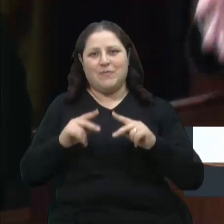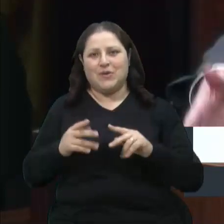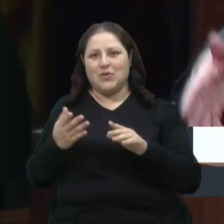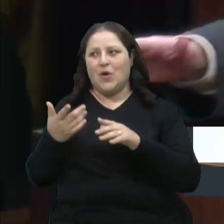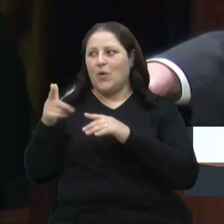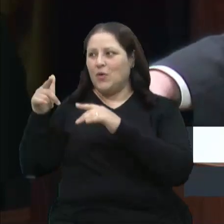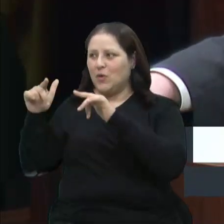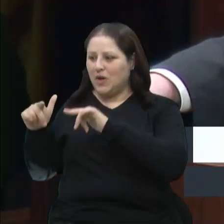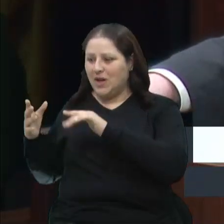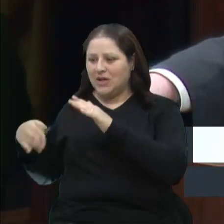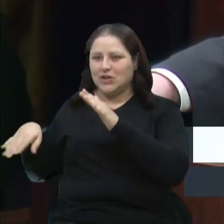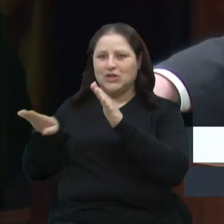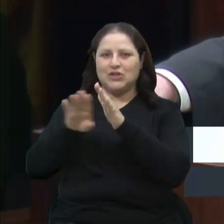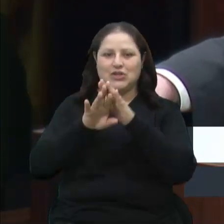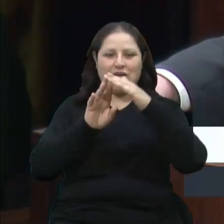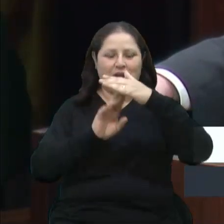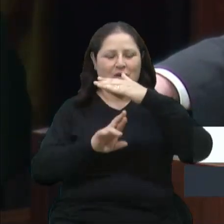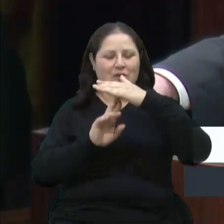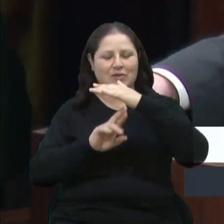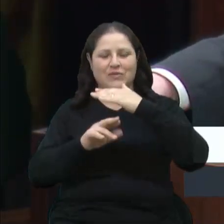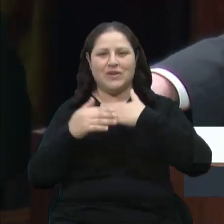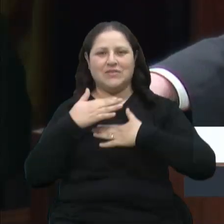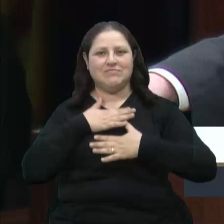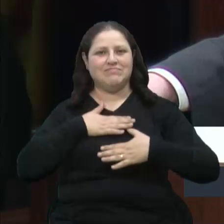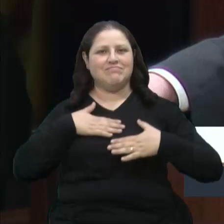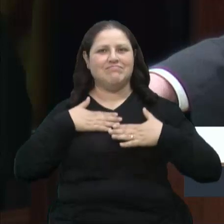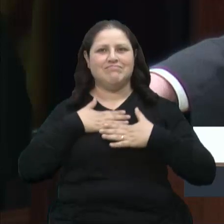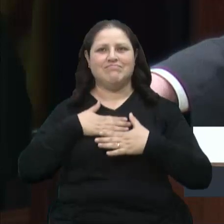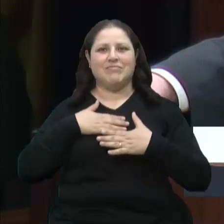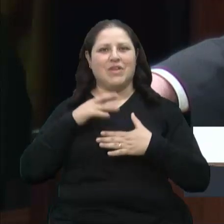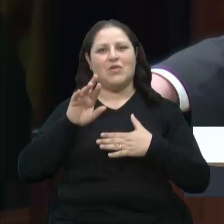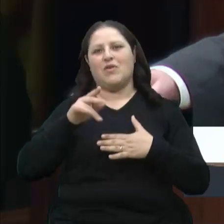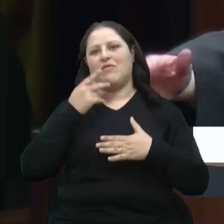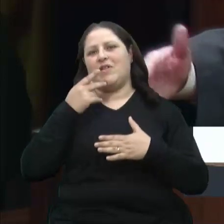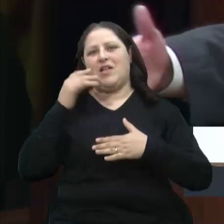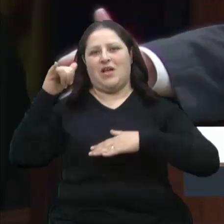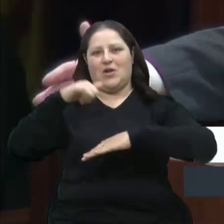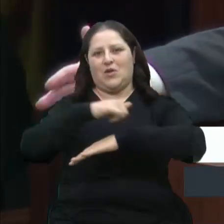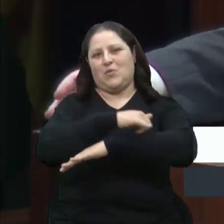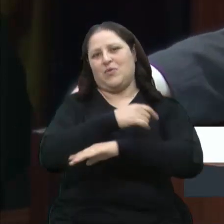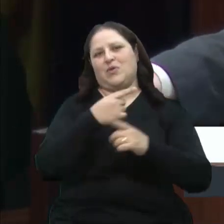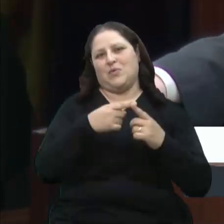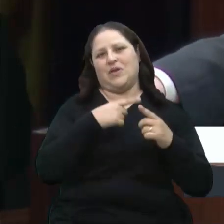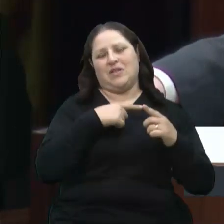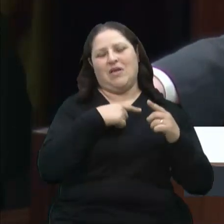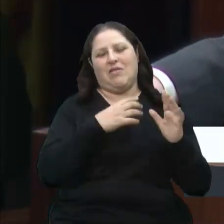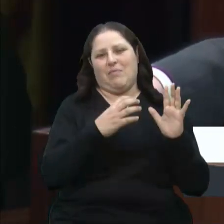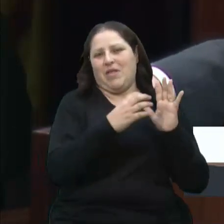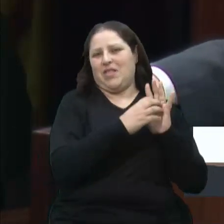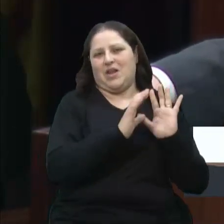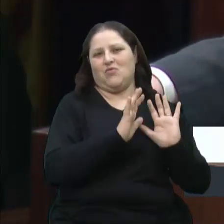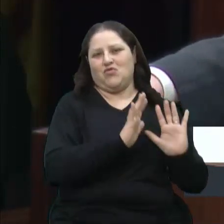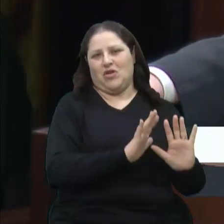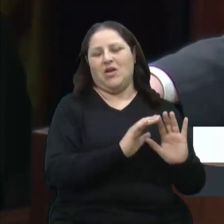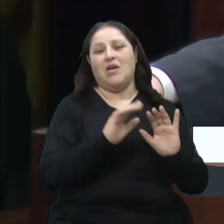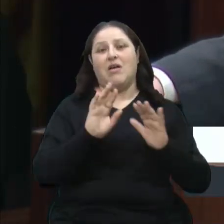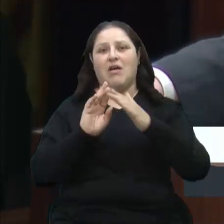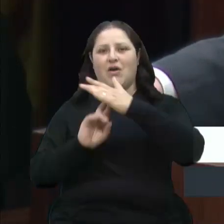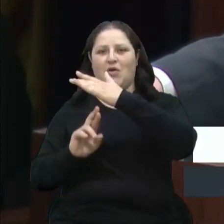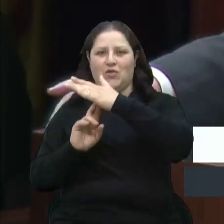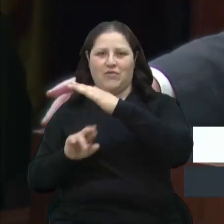chega numa estação rodoviária, eu não vou falar em aeroporto, porque os aeroportos têm um padrão, né? As rodoviárias